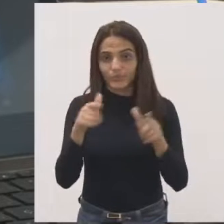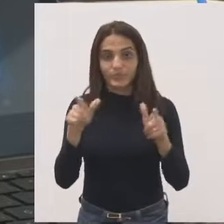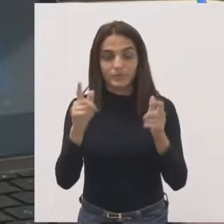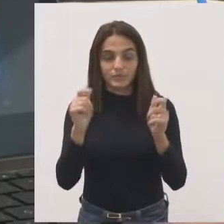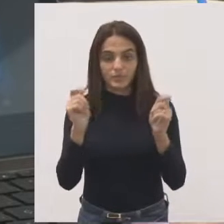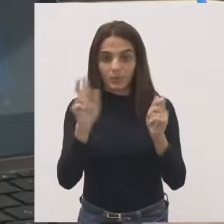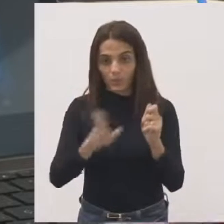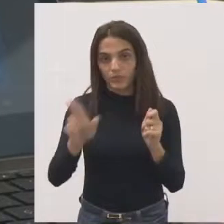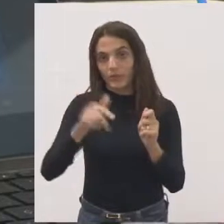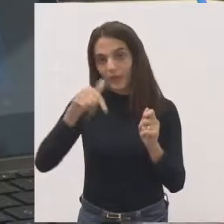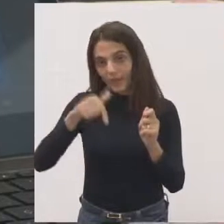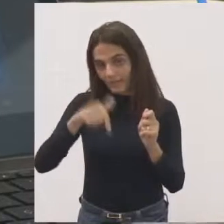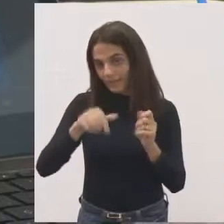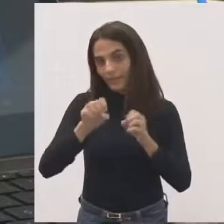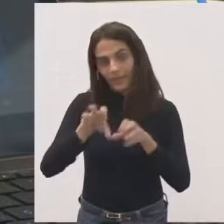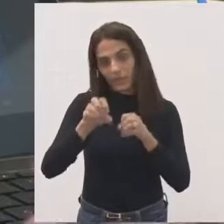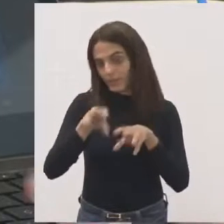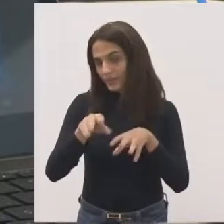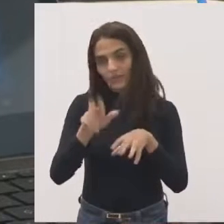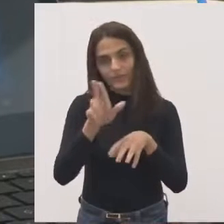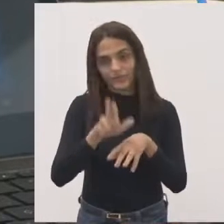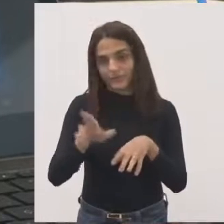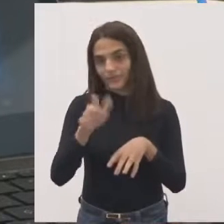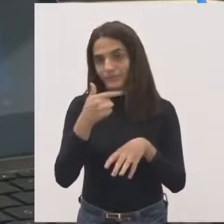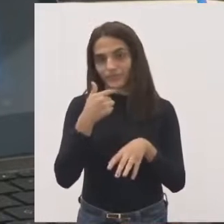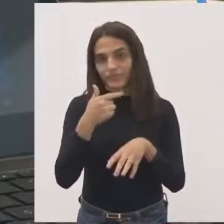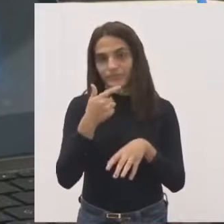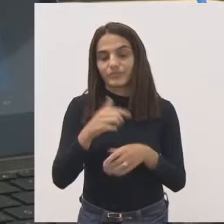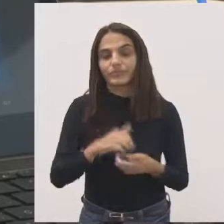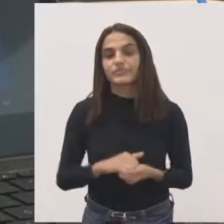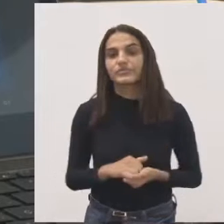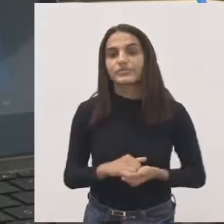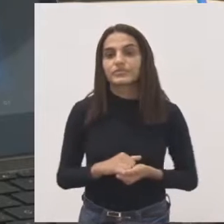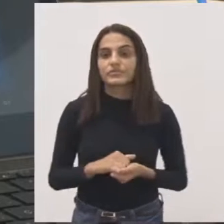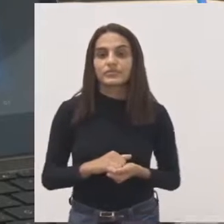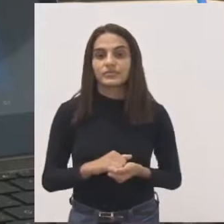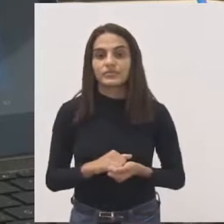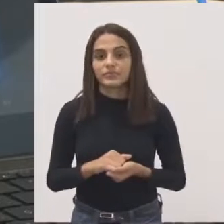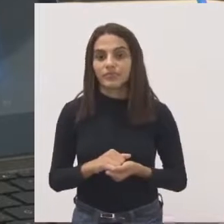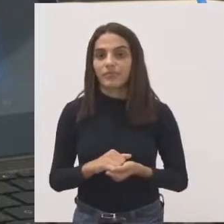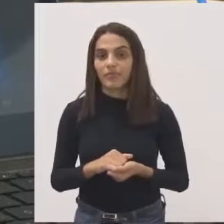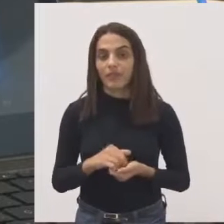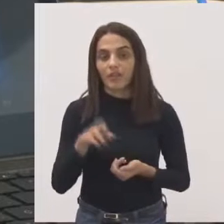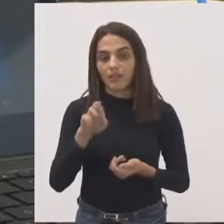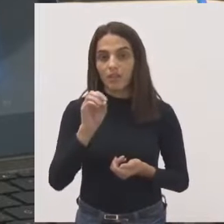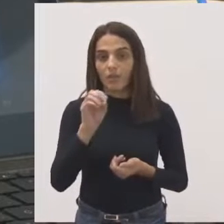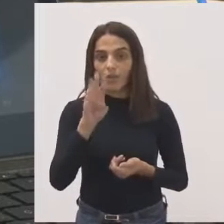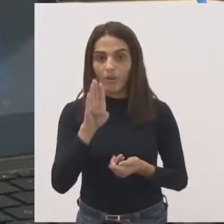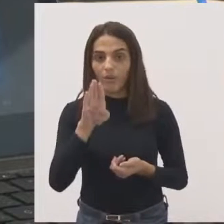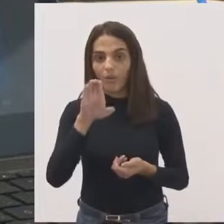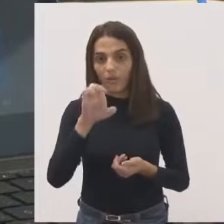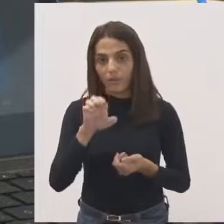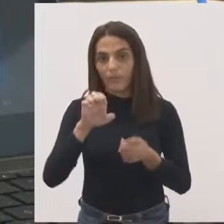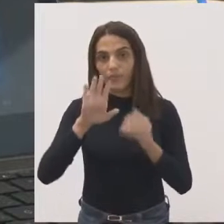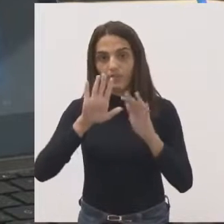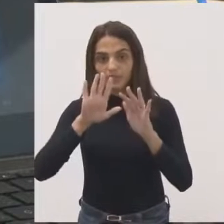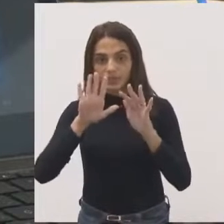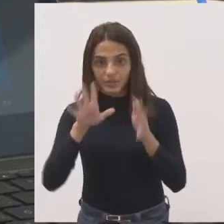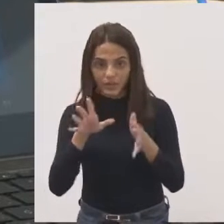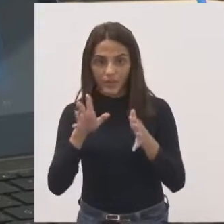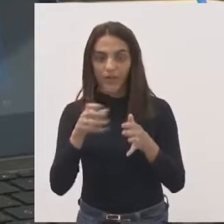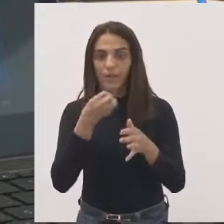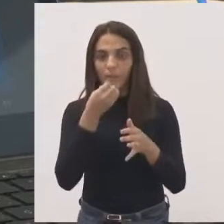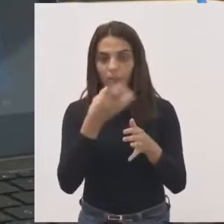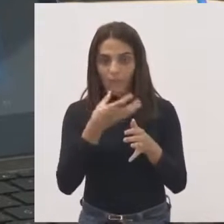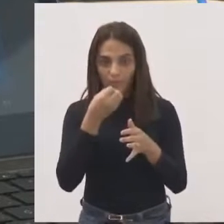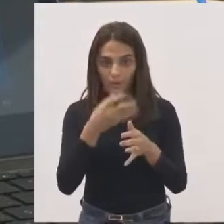tá? Tanto, né? Então, o Home já satisfaz o nosso dia a dia. Então, você vai para R$400 e vai